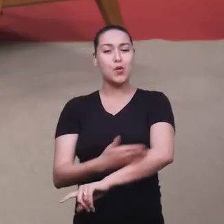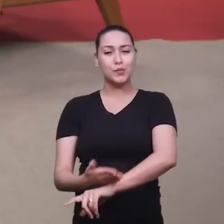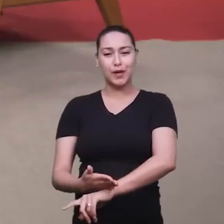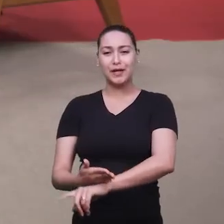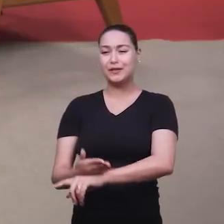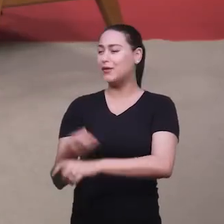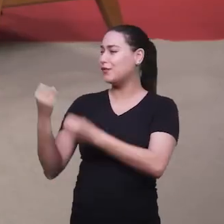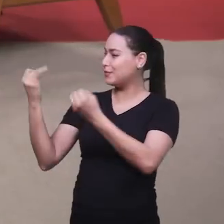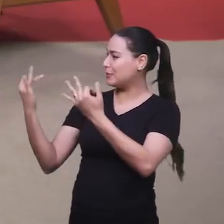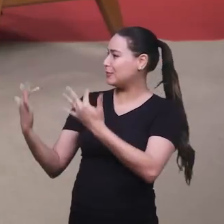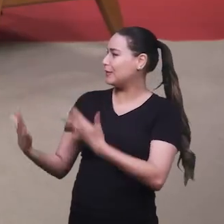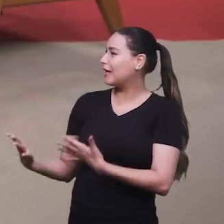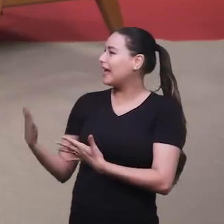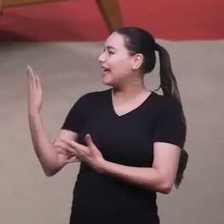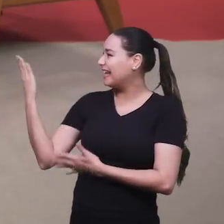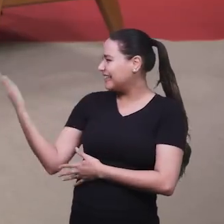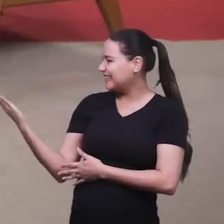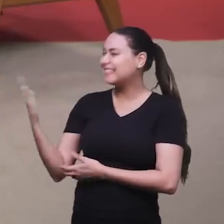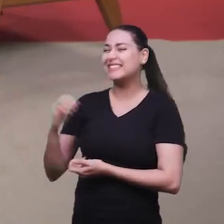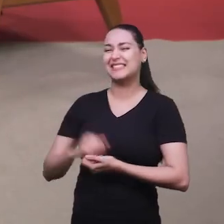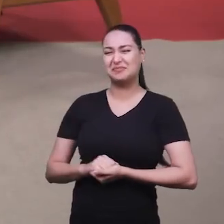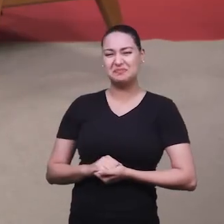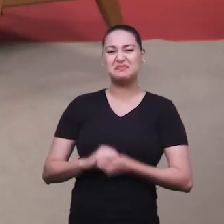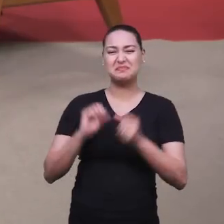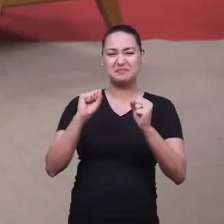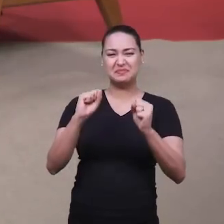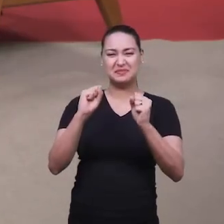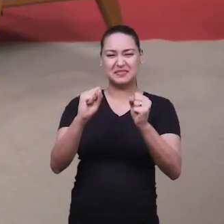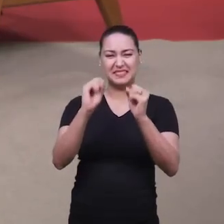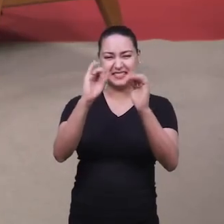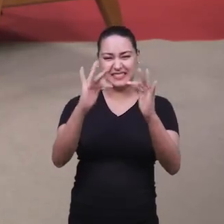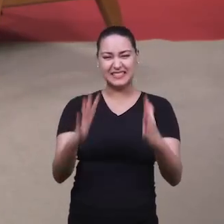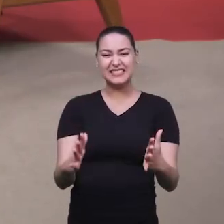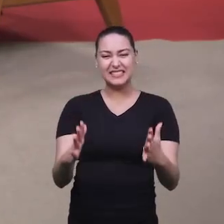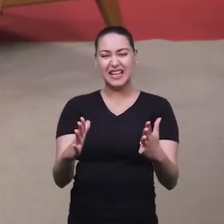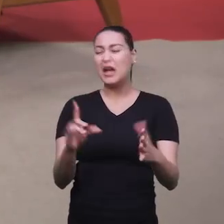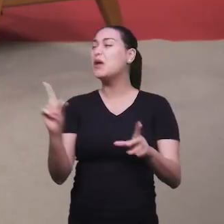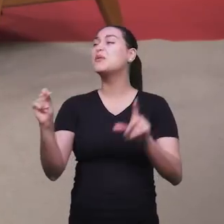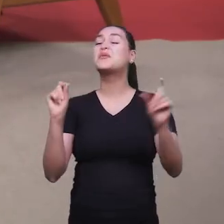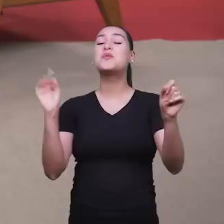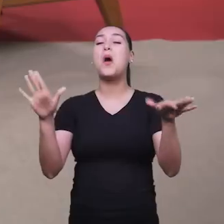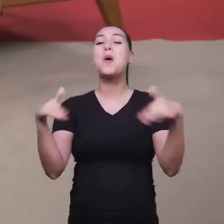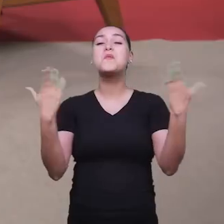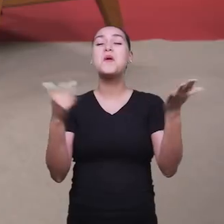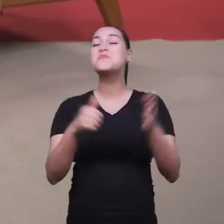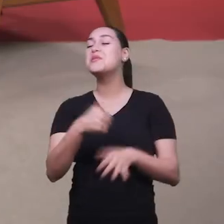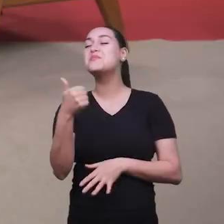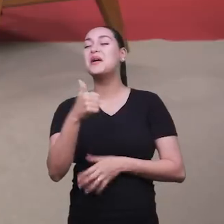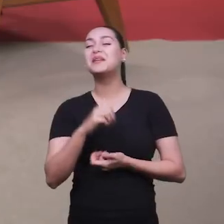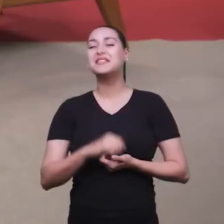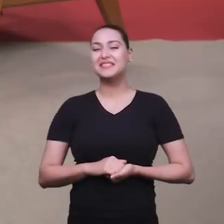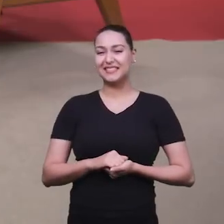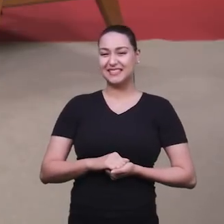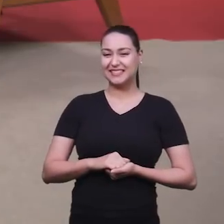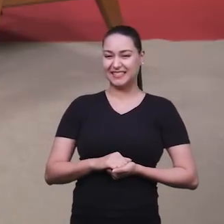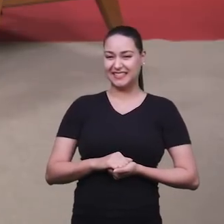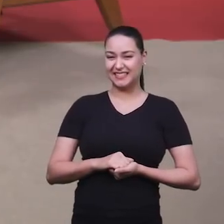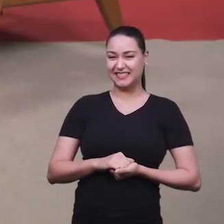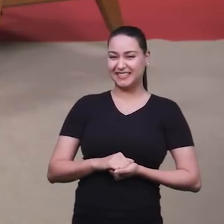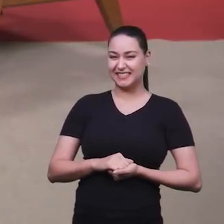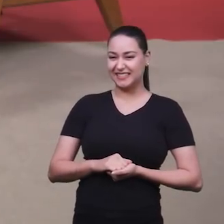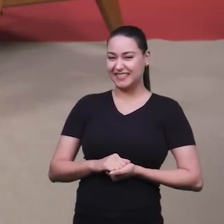aqui explicarem. Então, um explica o QR Code do começo, outro explica o QR Code do final. Quem quer começar dos dois? Se